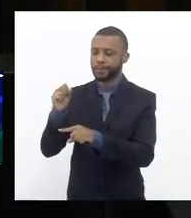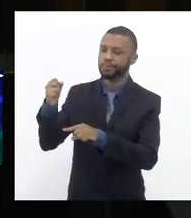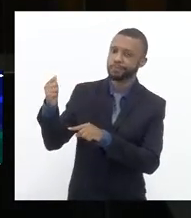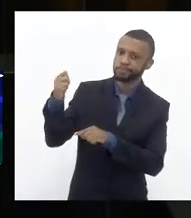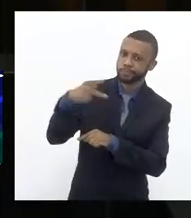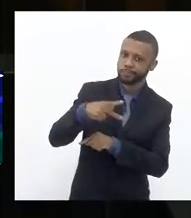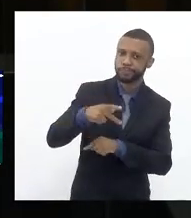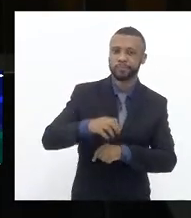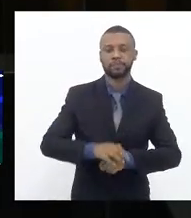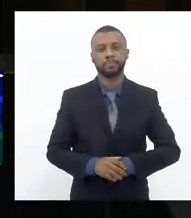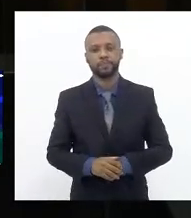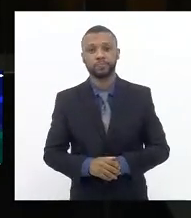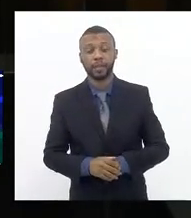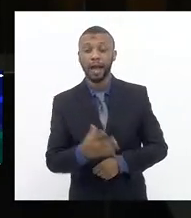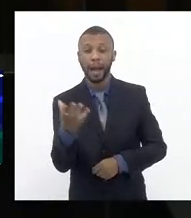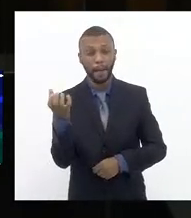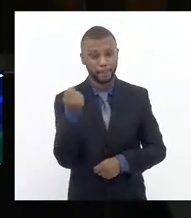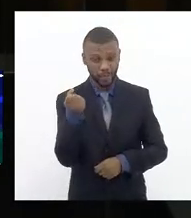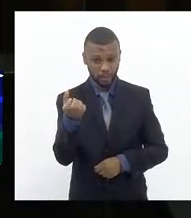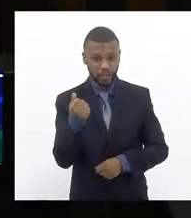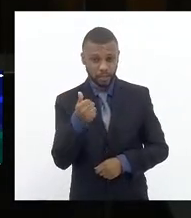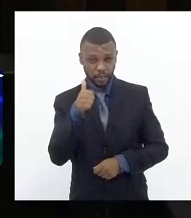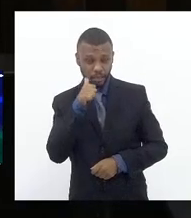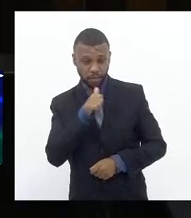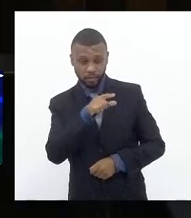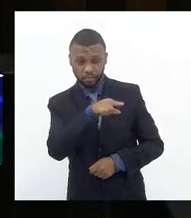Empobrece as pensionistas,